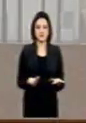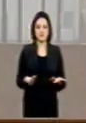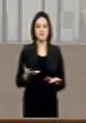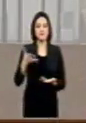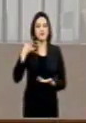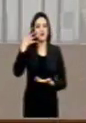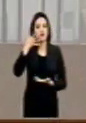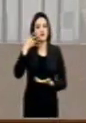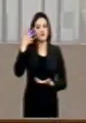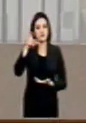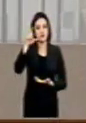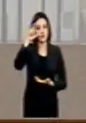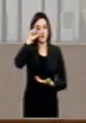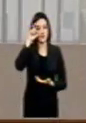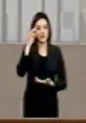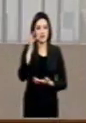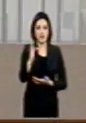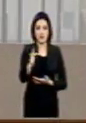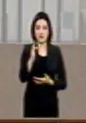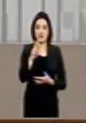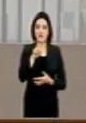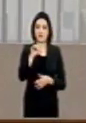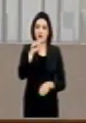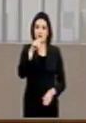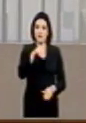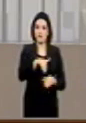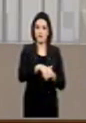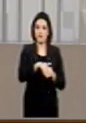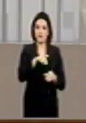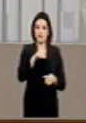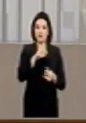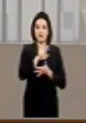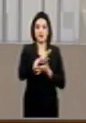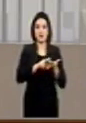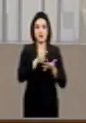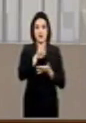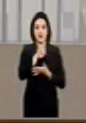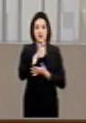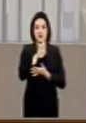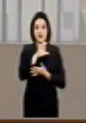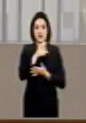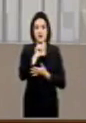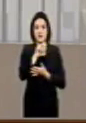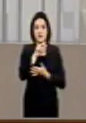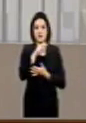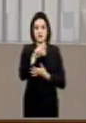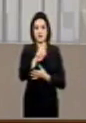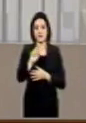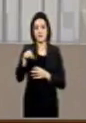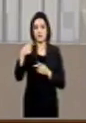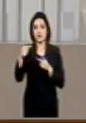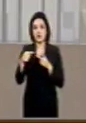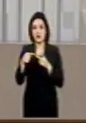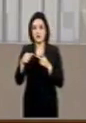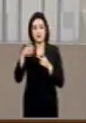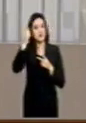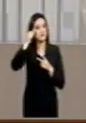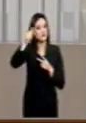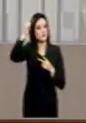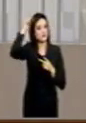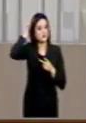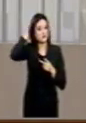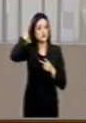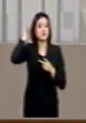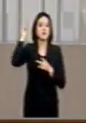Fachin para o voto na reclamação. Depois vou passar a palavra ao ministro Alexandre Moraes para o voto.